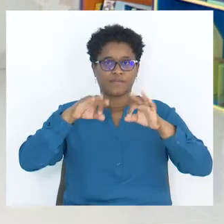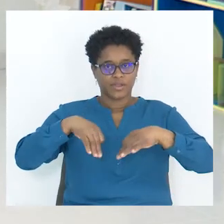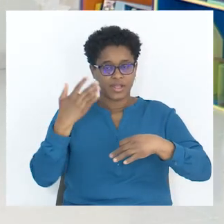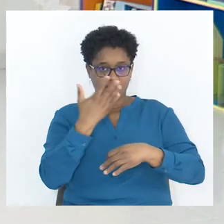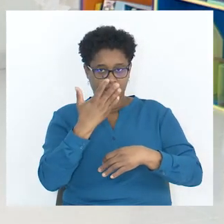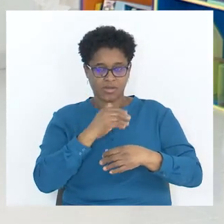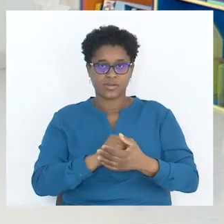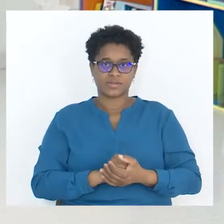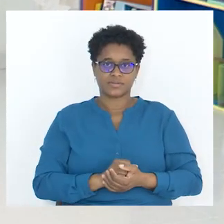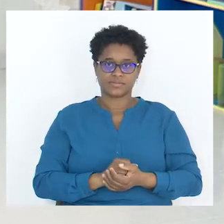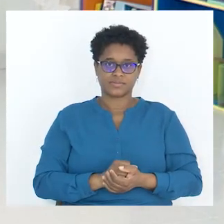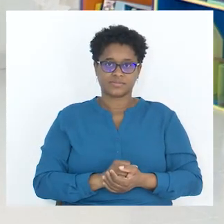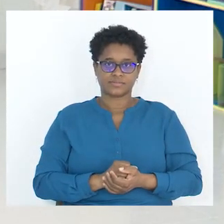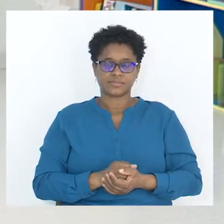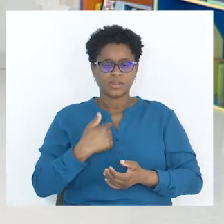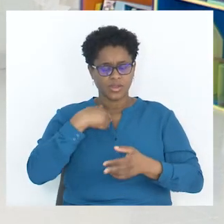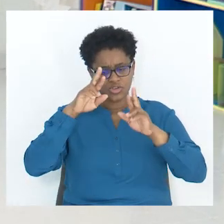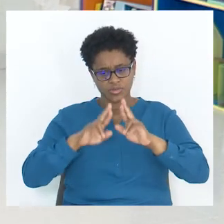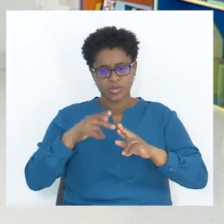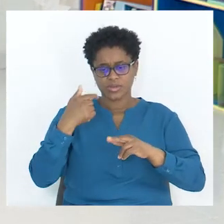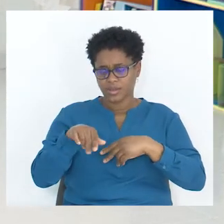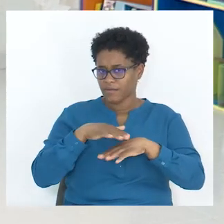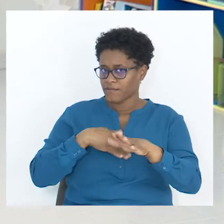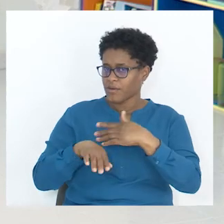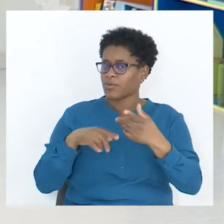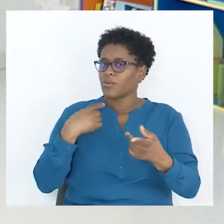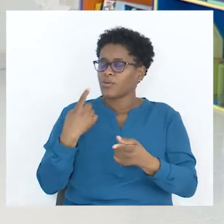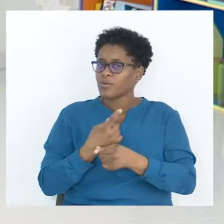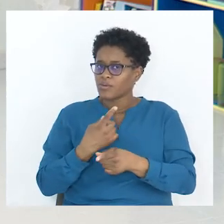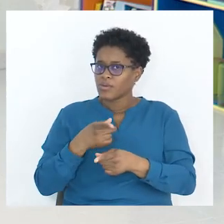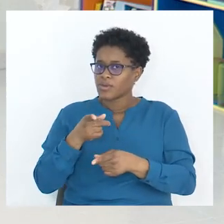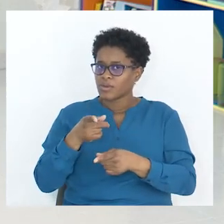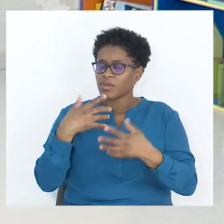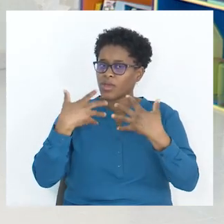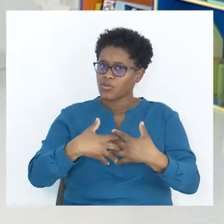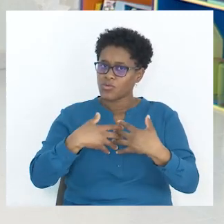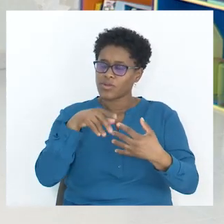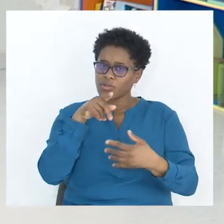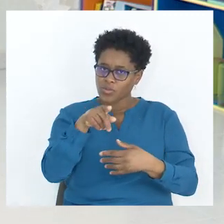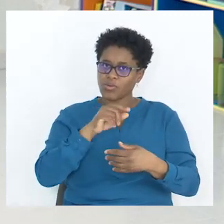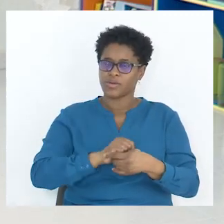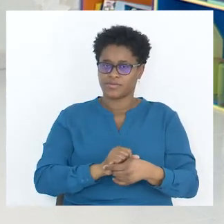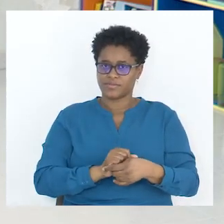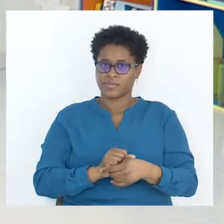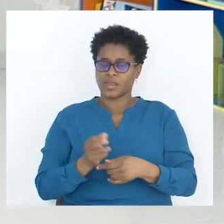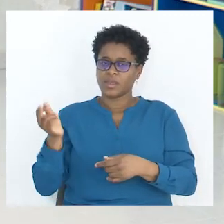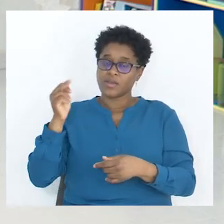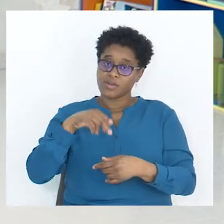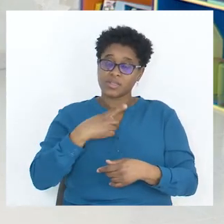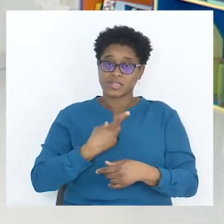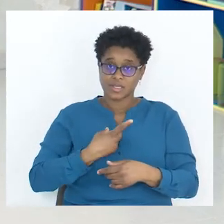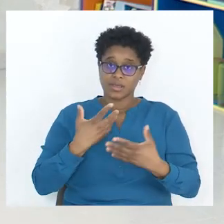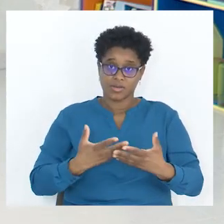Final desta aula, espero ter feito aquilo que tua dúvida de antes volta agora a